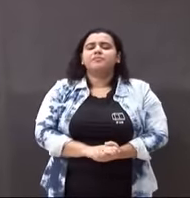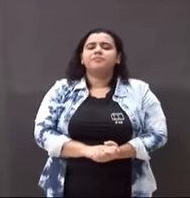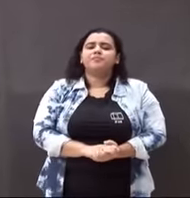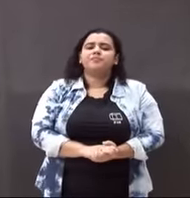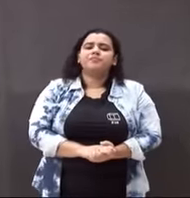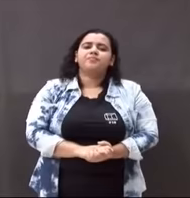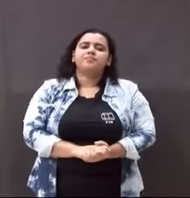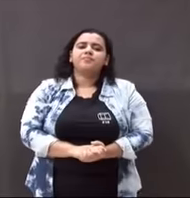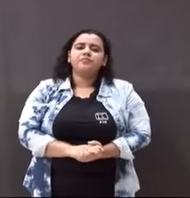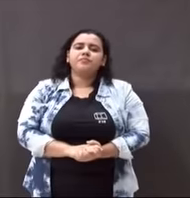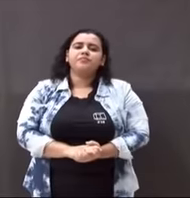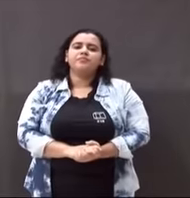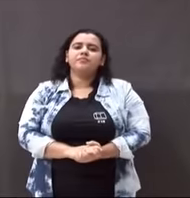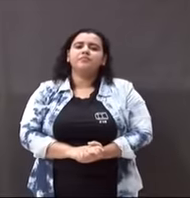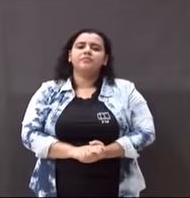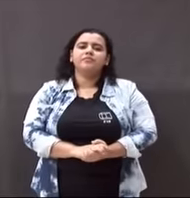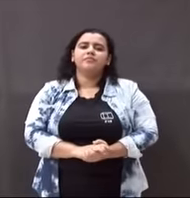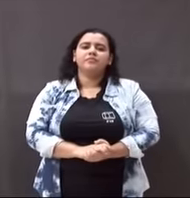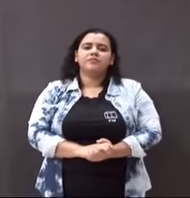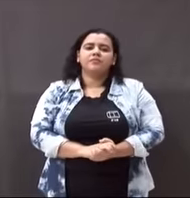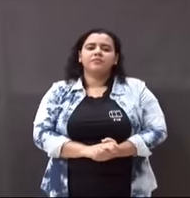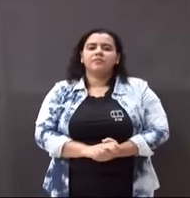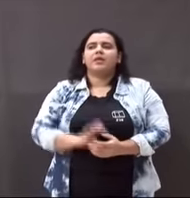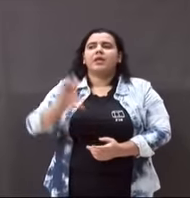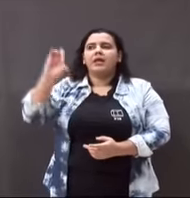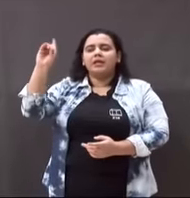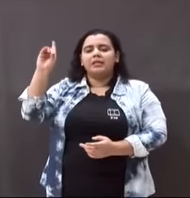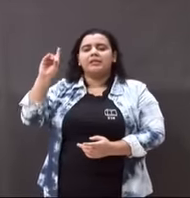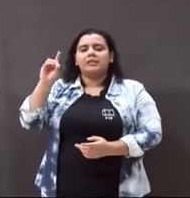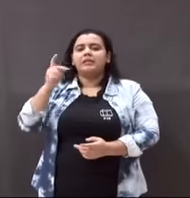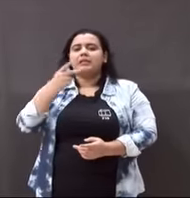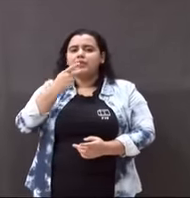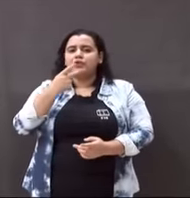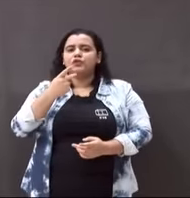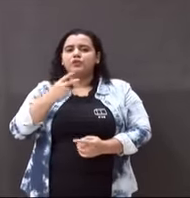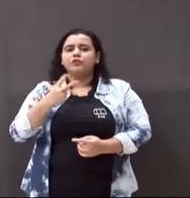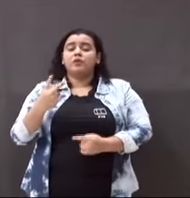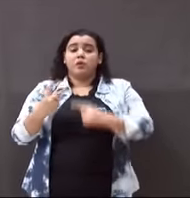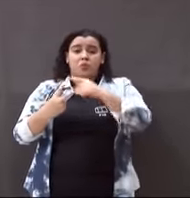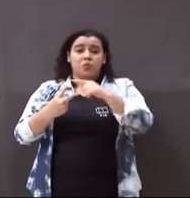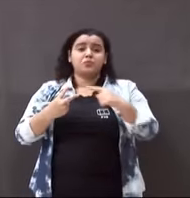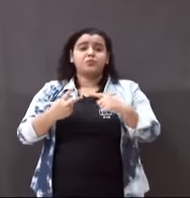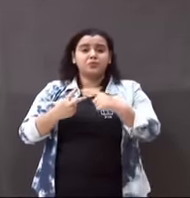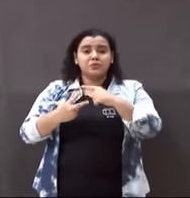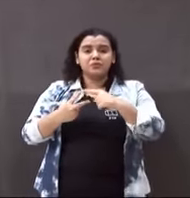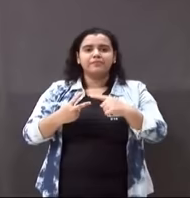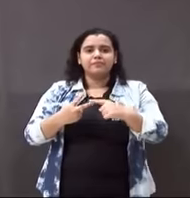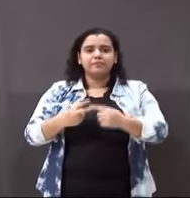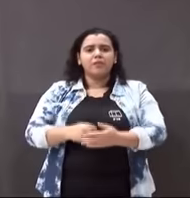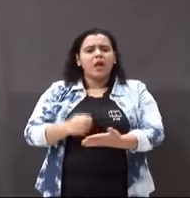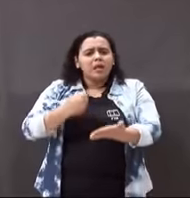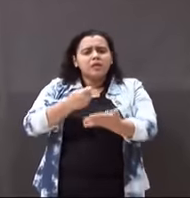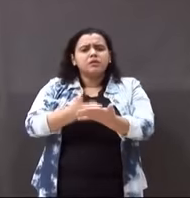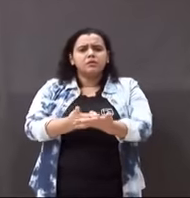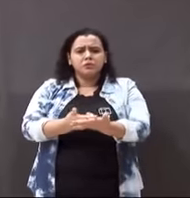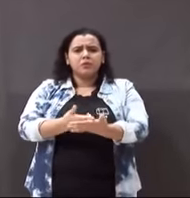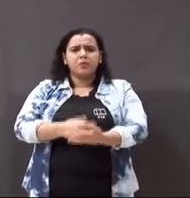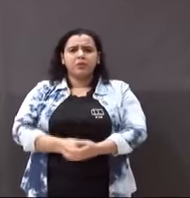O céu falou com ele, falou com ela, e eles compraram 100 mil reais de álcool gel,